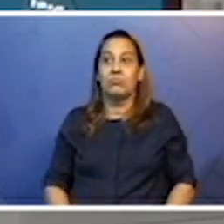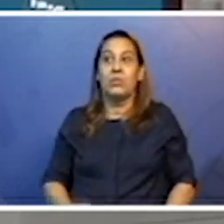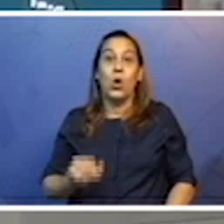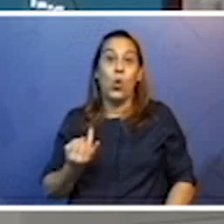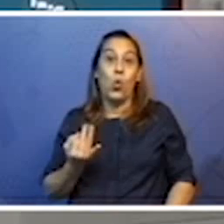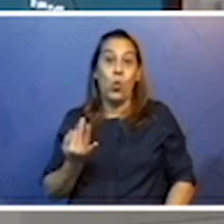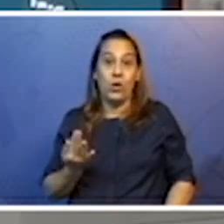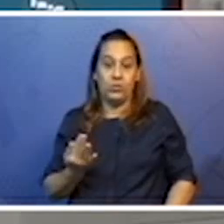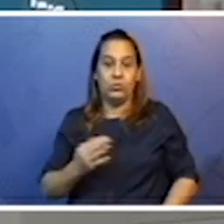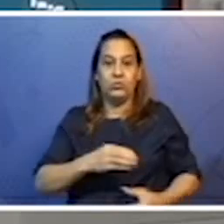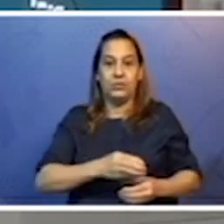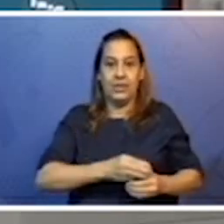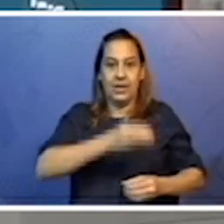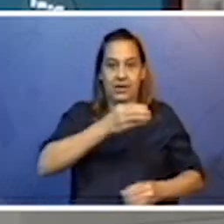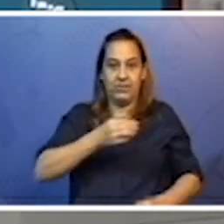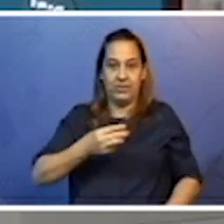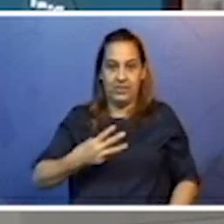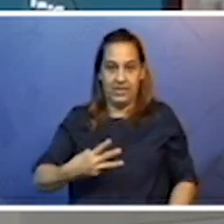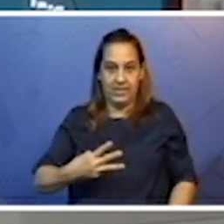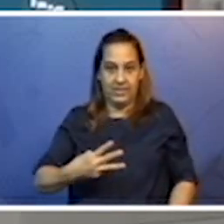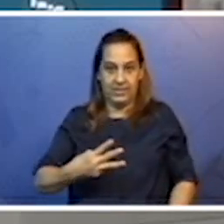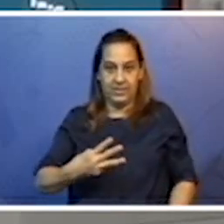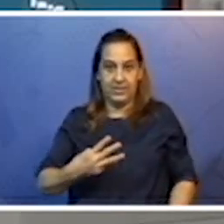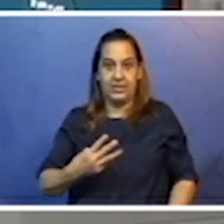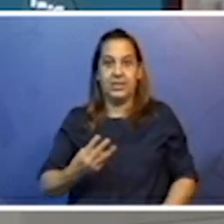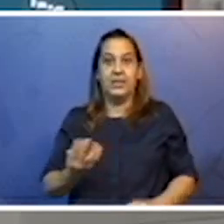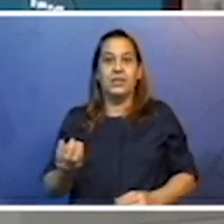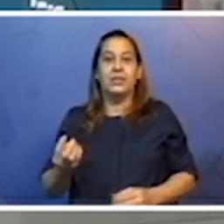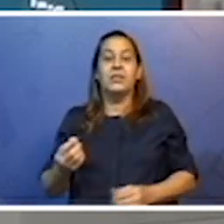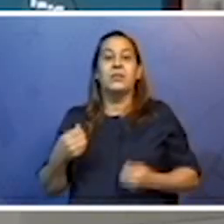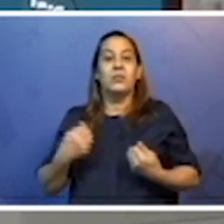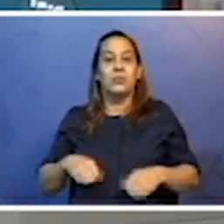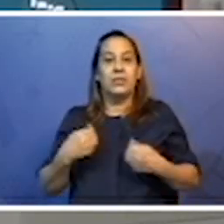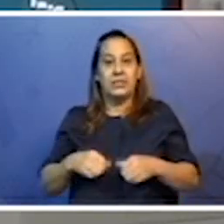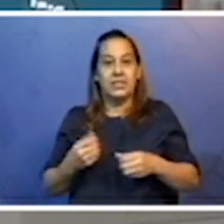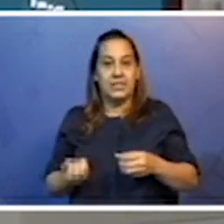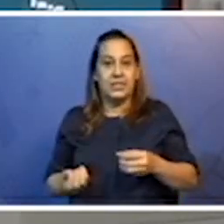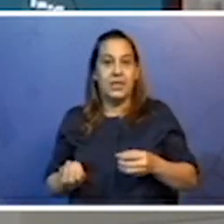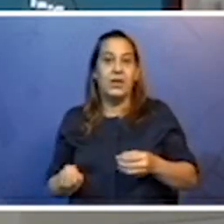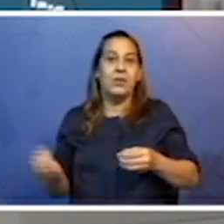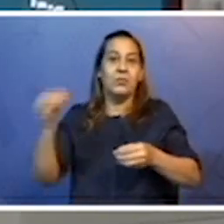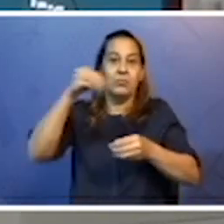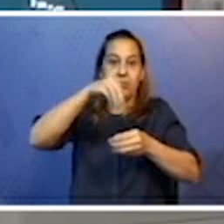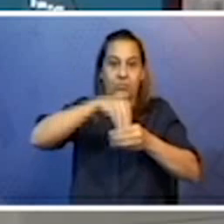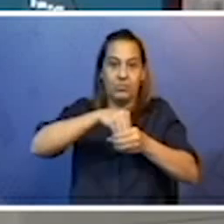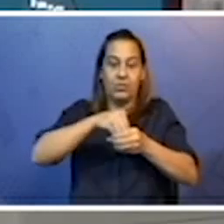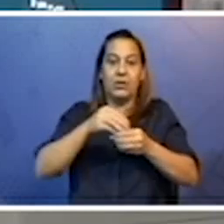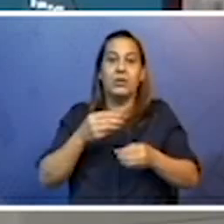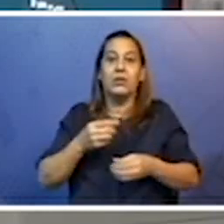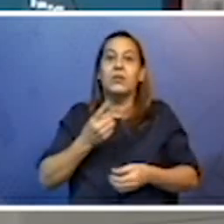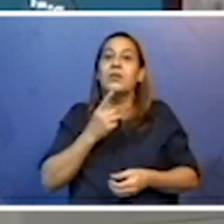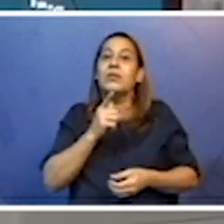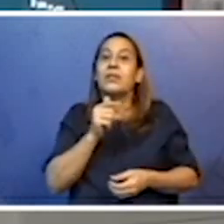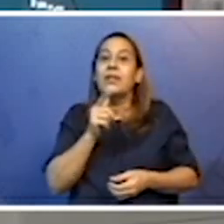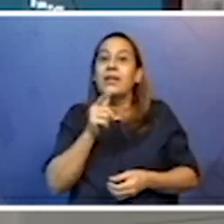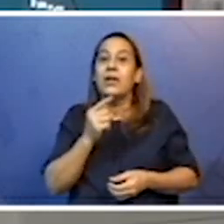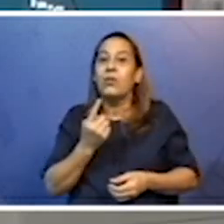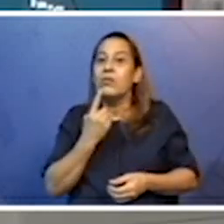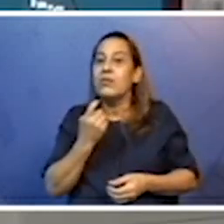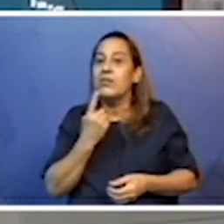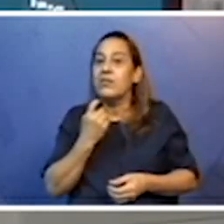Quantos recipientes 3 são necessários para eu esvaziar